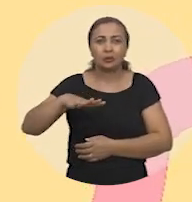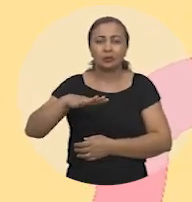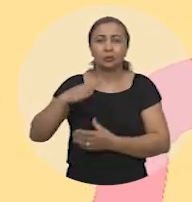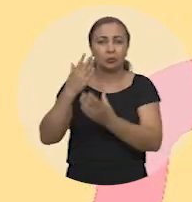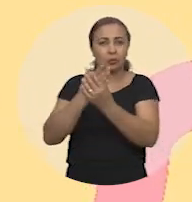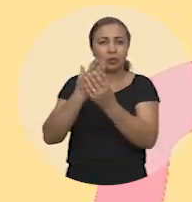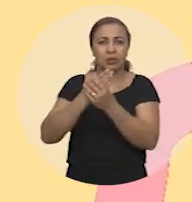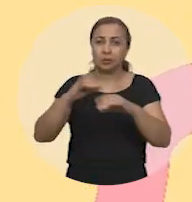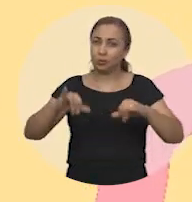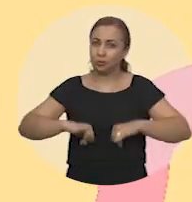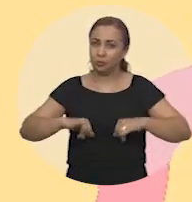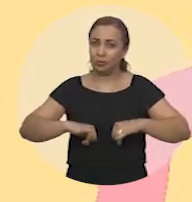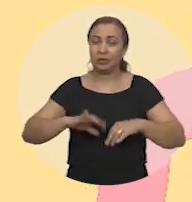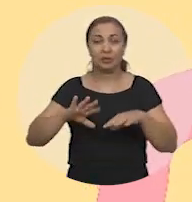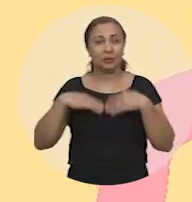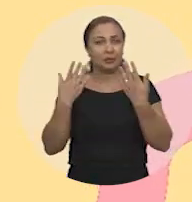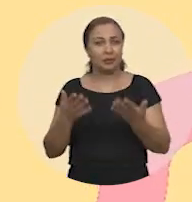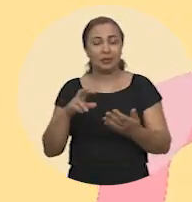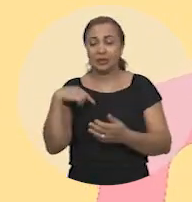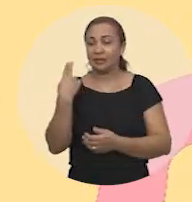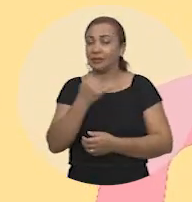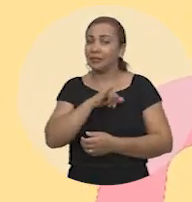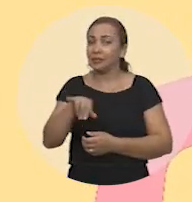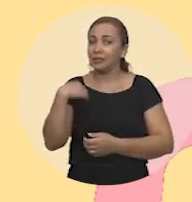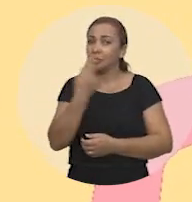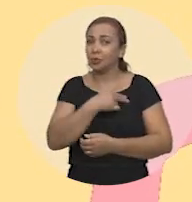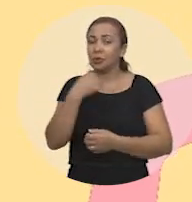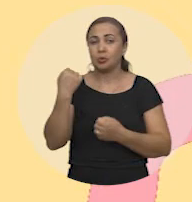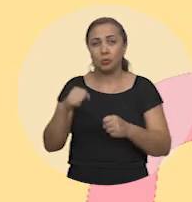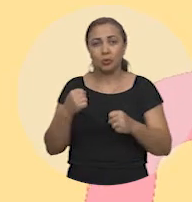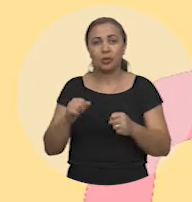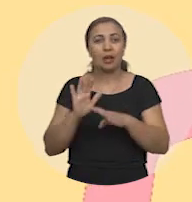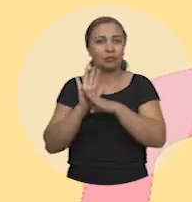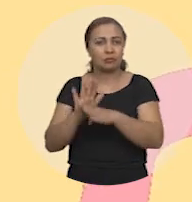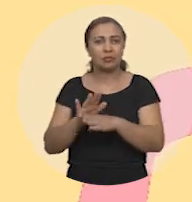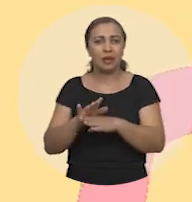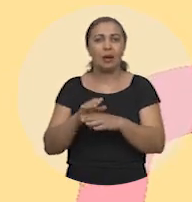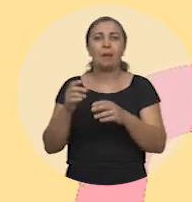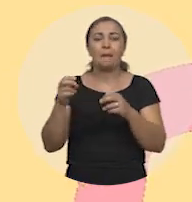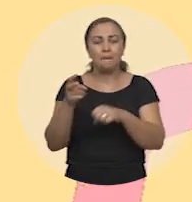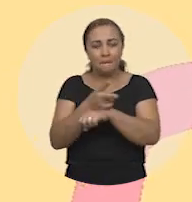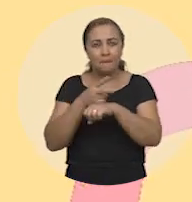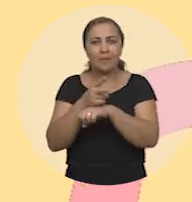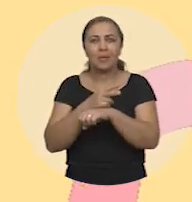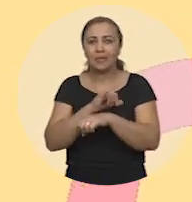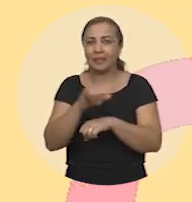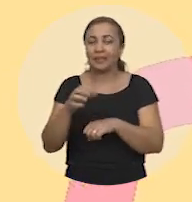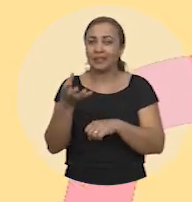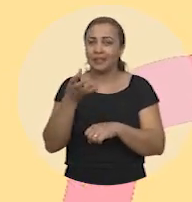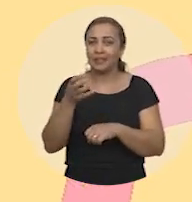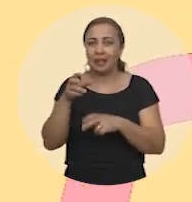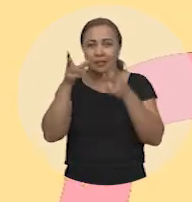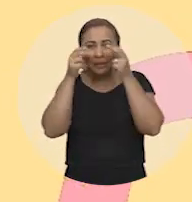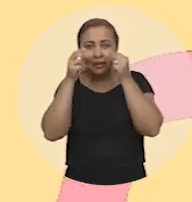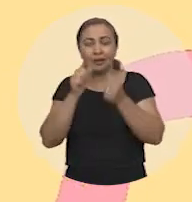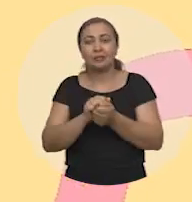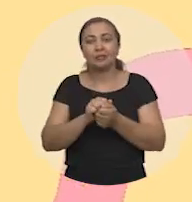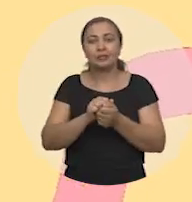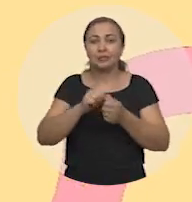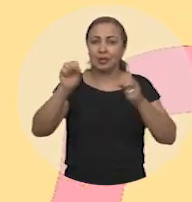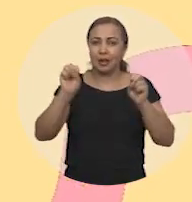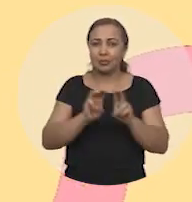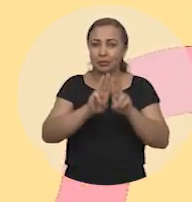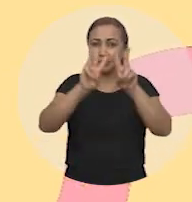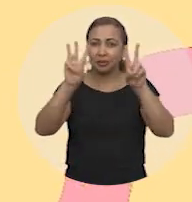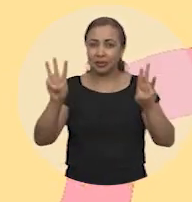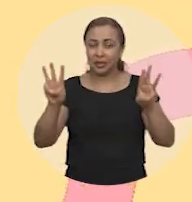dentro de um processo de sofrimento. Então, assim, se pudermos ajudar, né, nos procure. Para quem tiver interesse, pode nos procurar